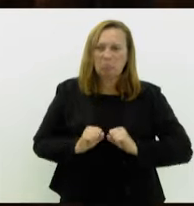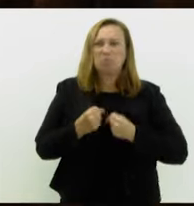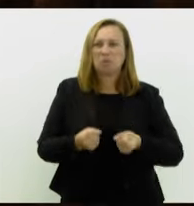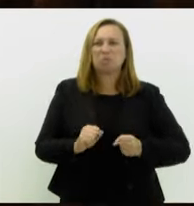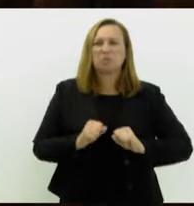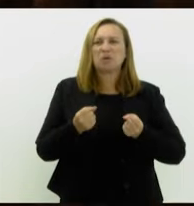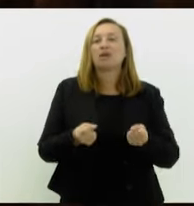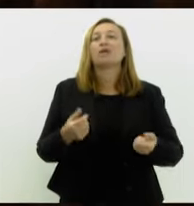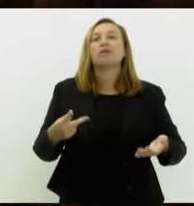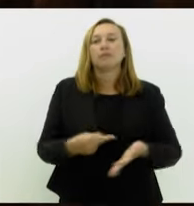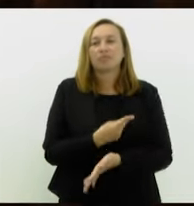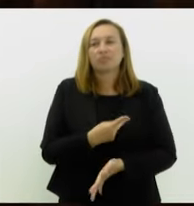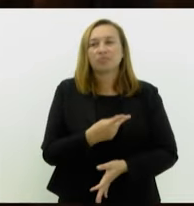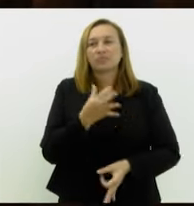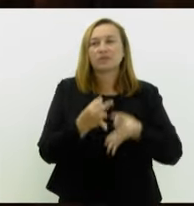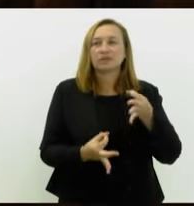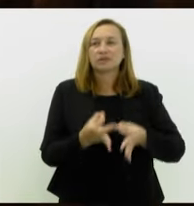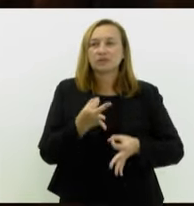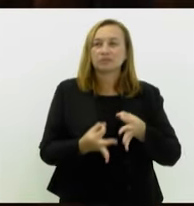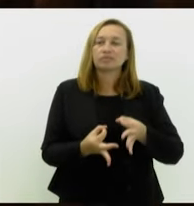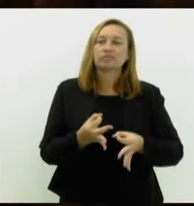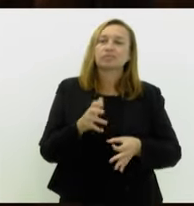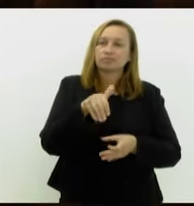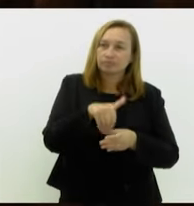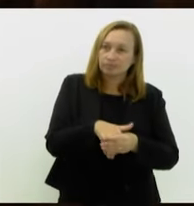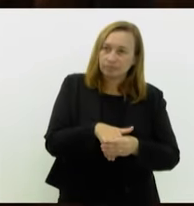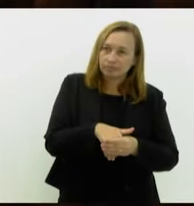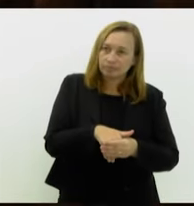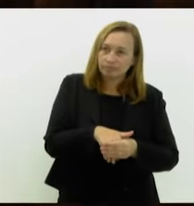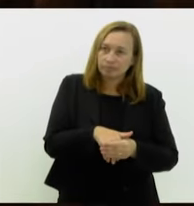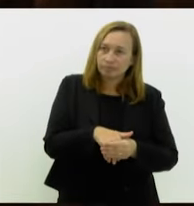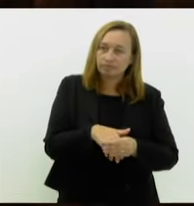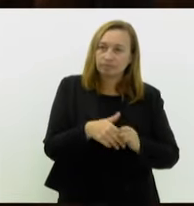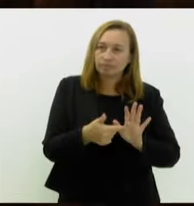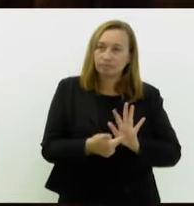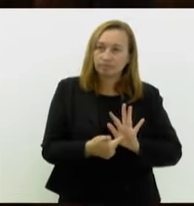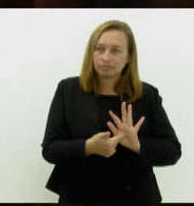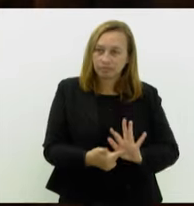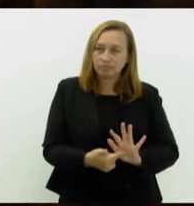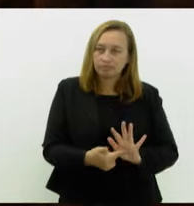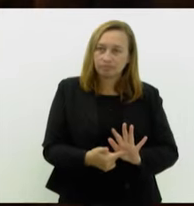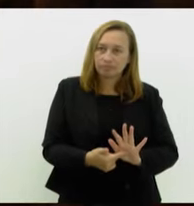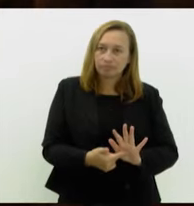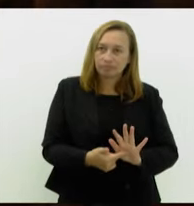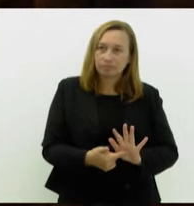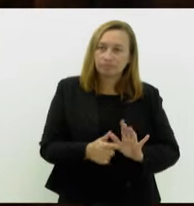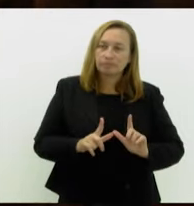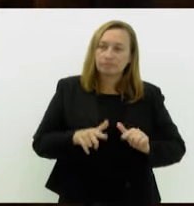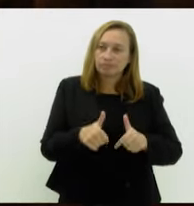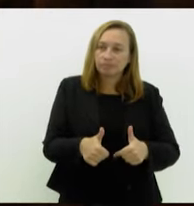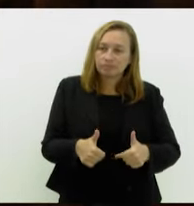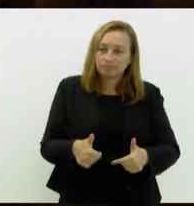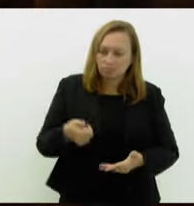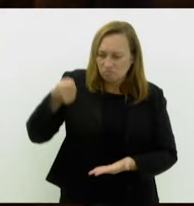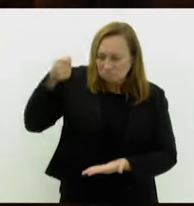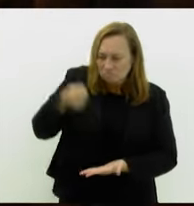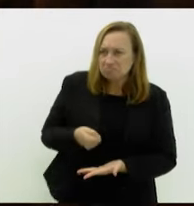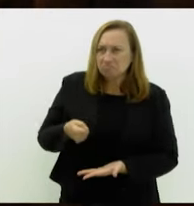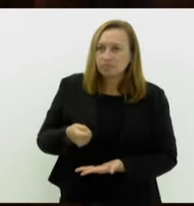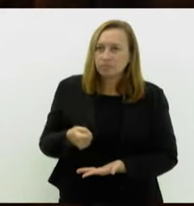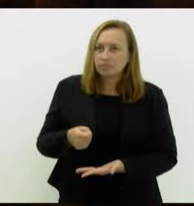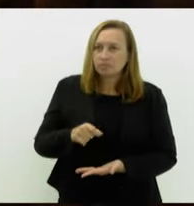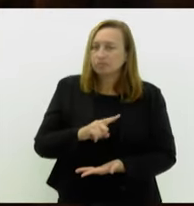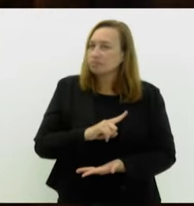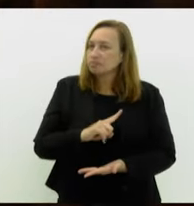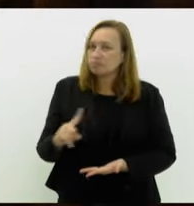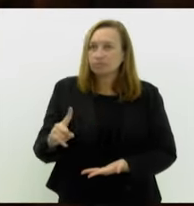sucederem a justiça eleitoral tem revelado tem feito gestos muito vigorosos de que não